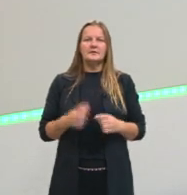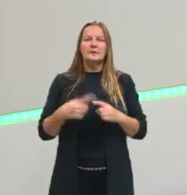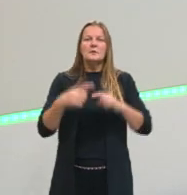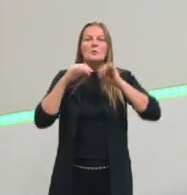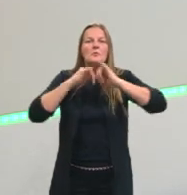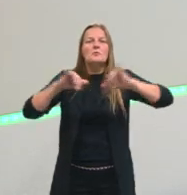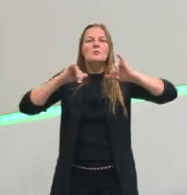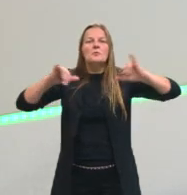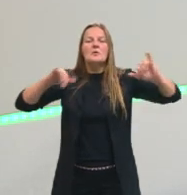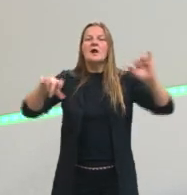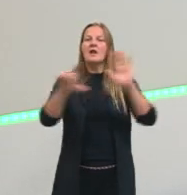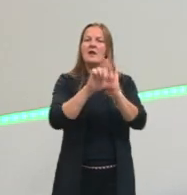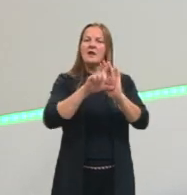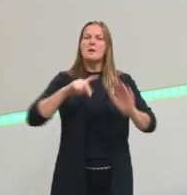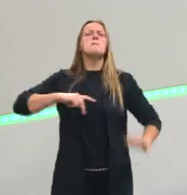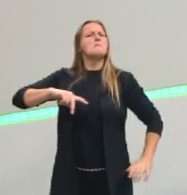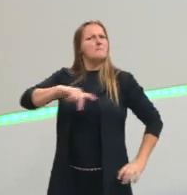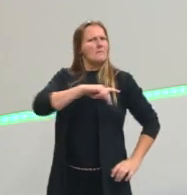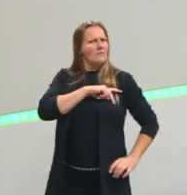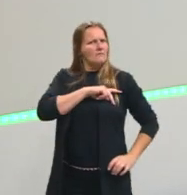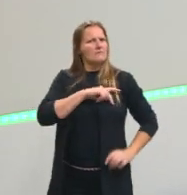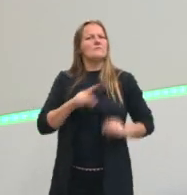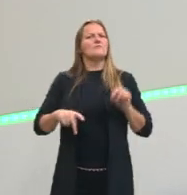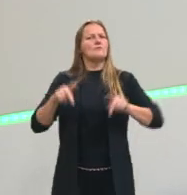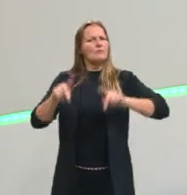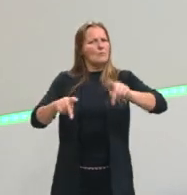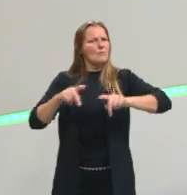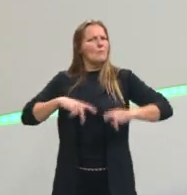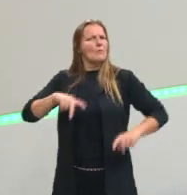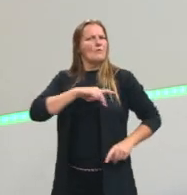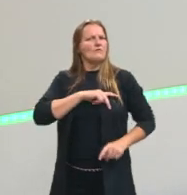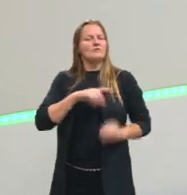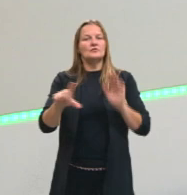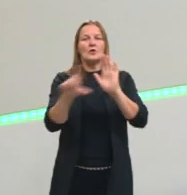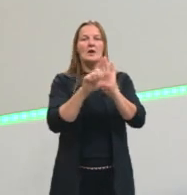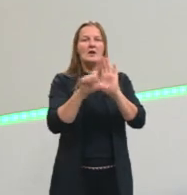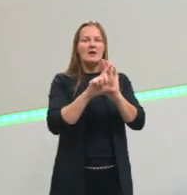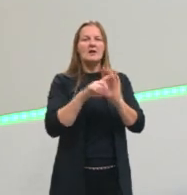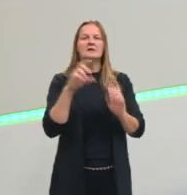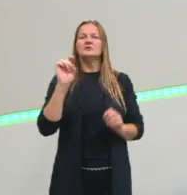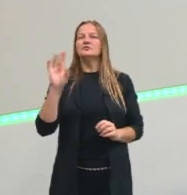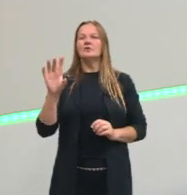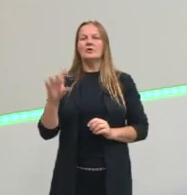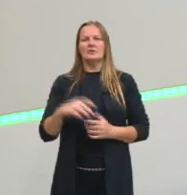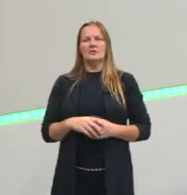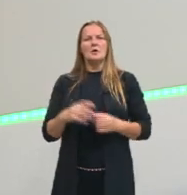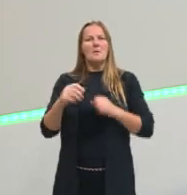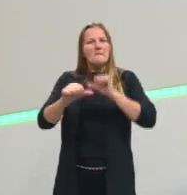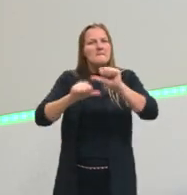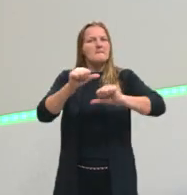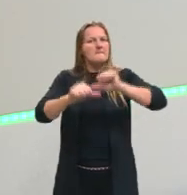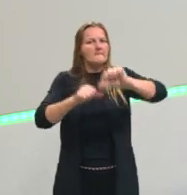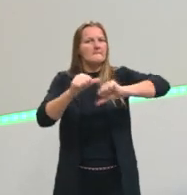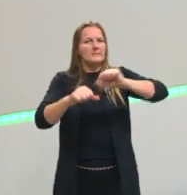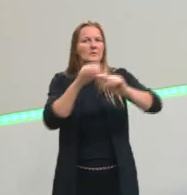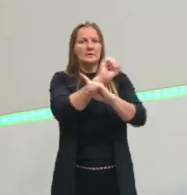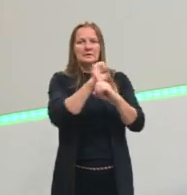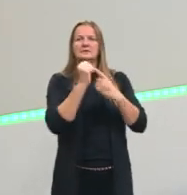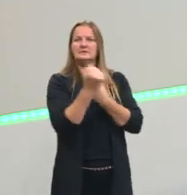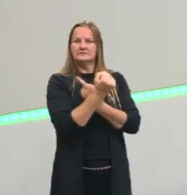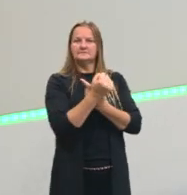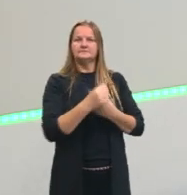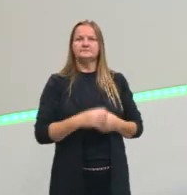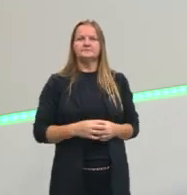promulgar as leis do povo que o poder está no povo não está mais no Rei talvez que sou mudanças que vêm ocorrendo aqui na